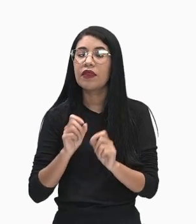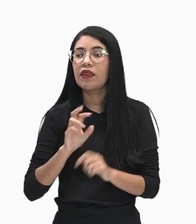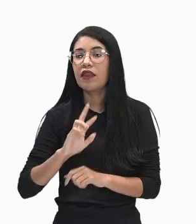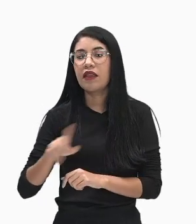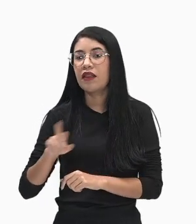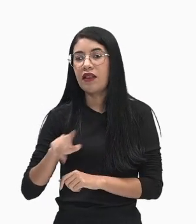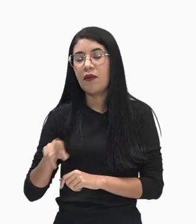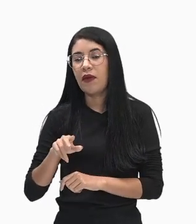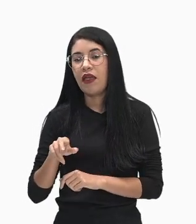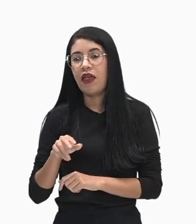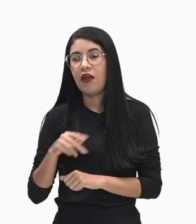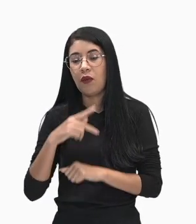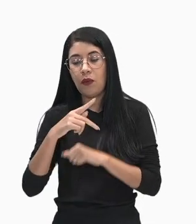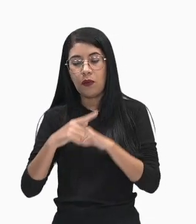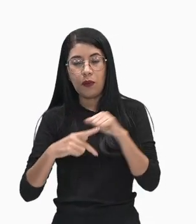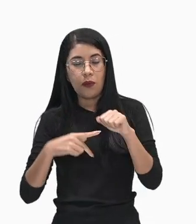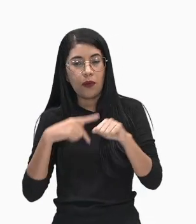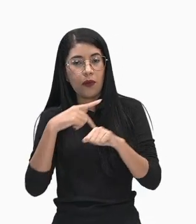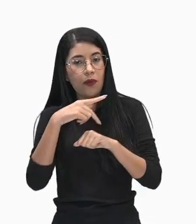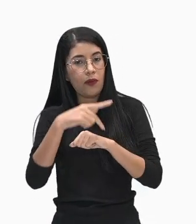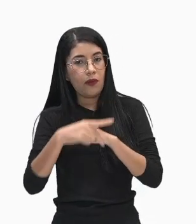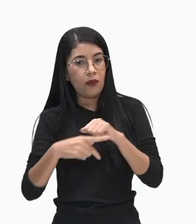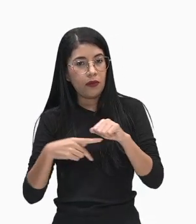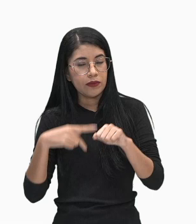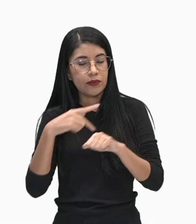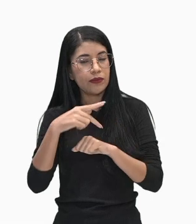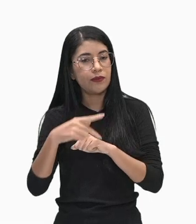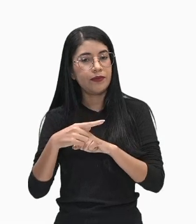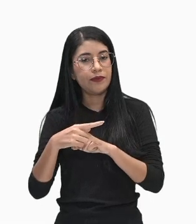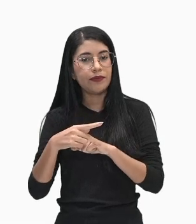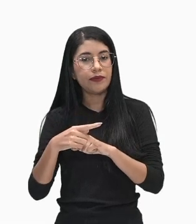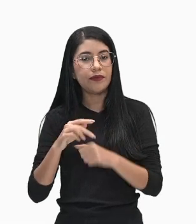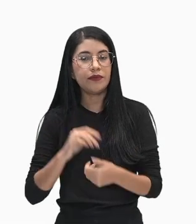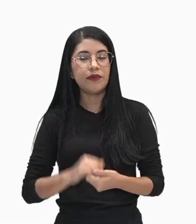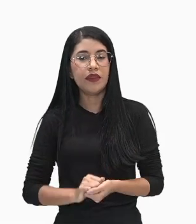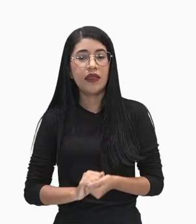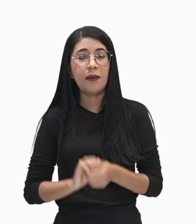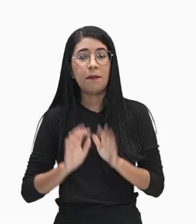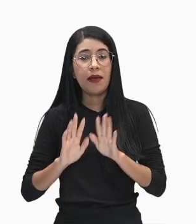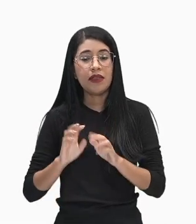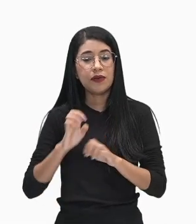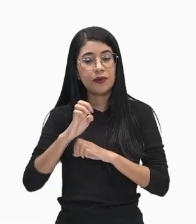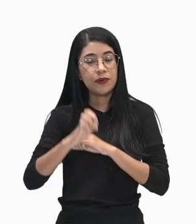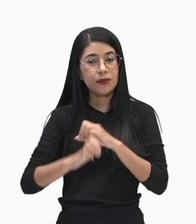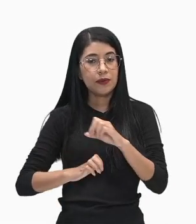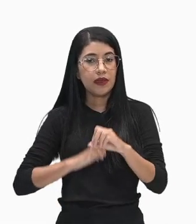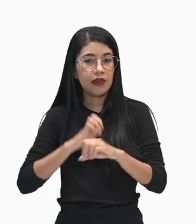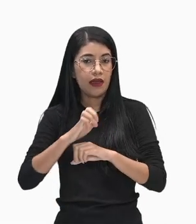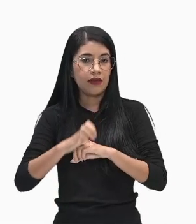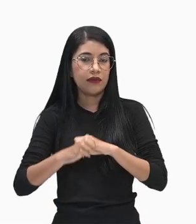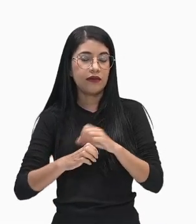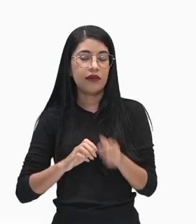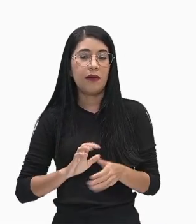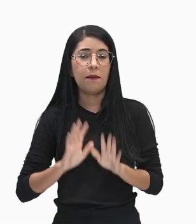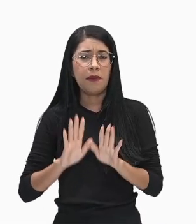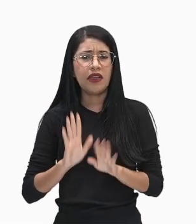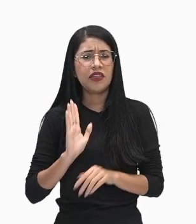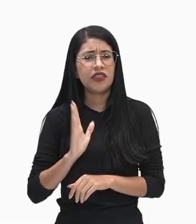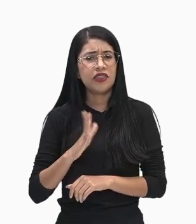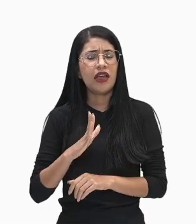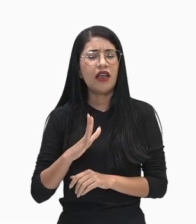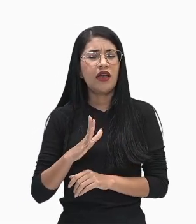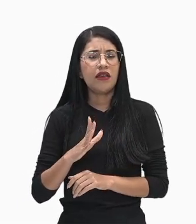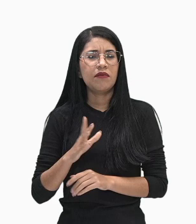realmente os prótons que se movimentavam, e sim os elétrons, certo? Mas aí já tinha sido estabelecido o sentido